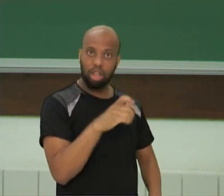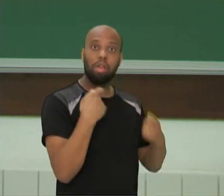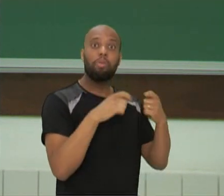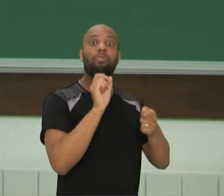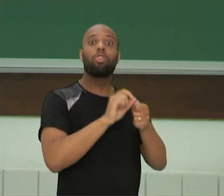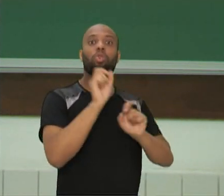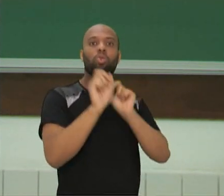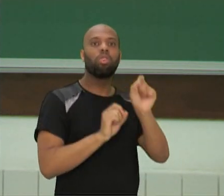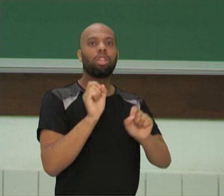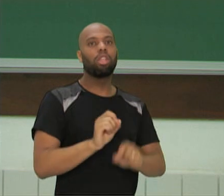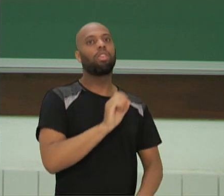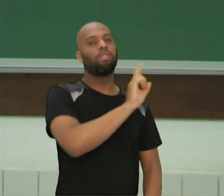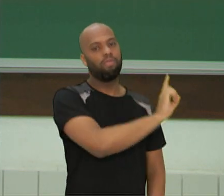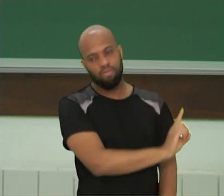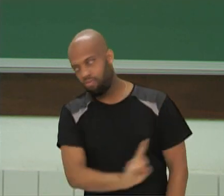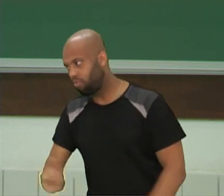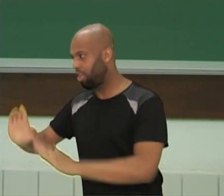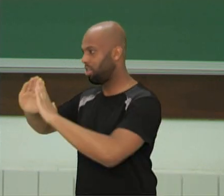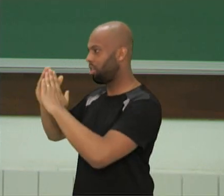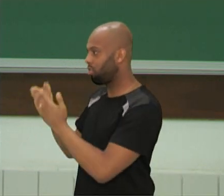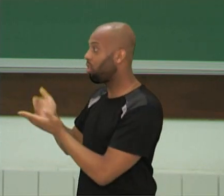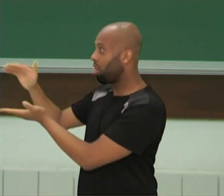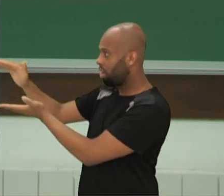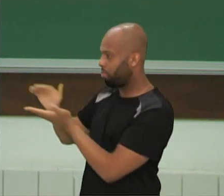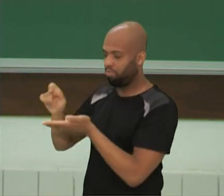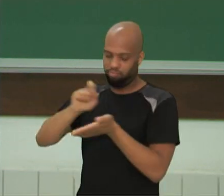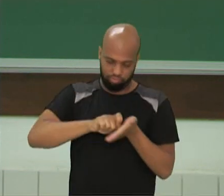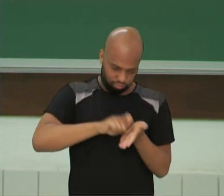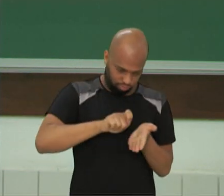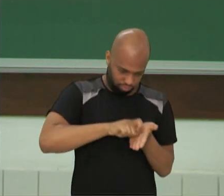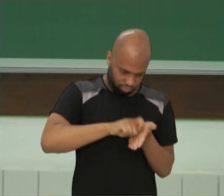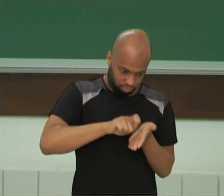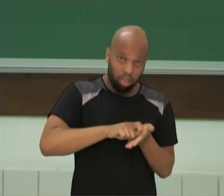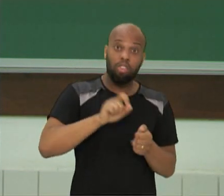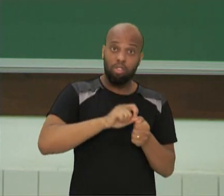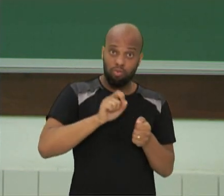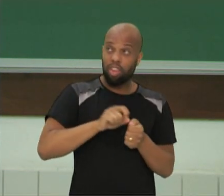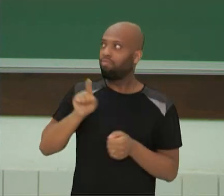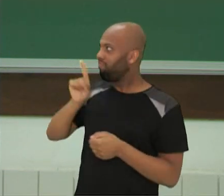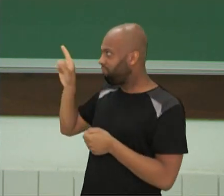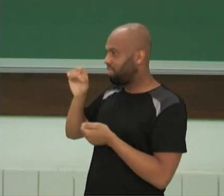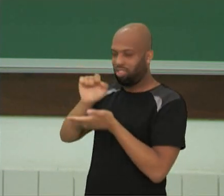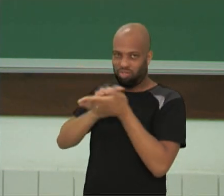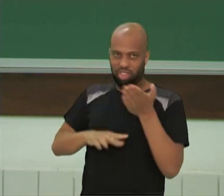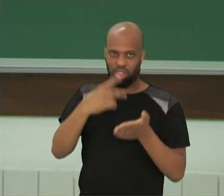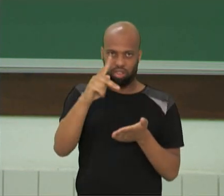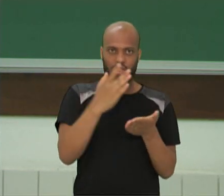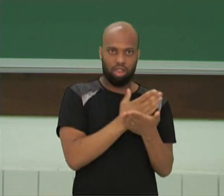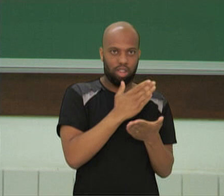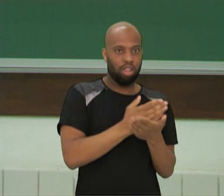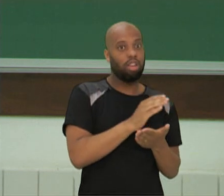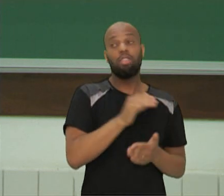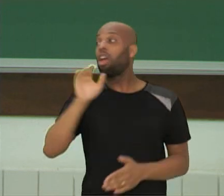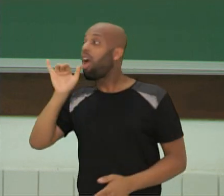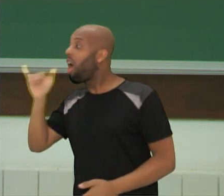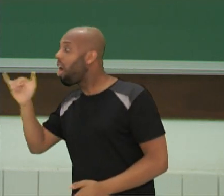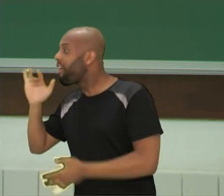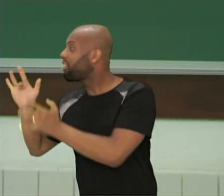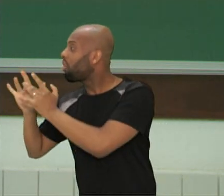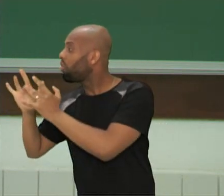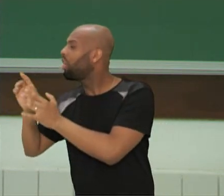Classroom, é importante que você realize essa atividade no seu caderno e encaminhe para o seu colégio ou sua escola essa